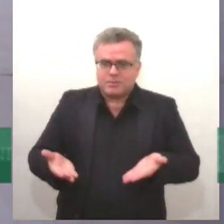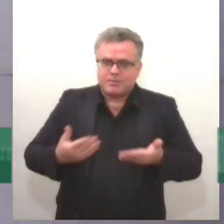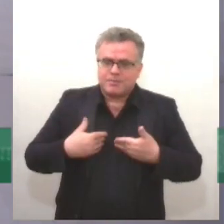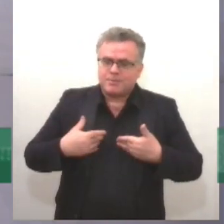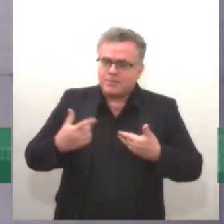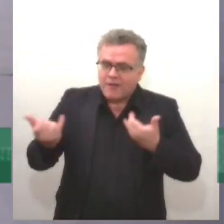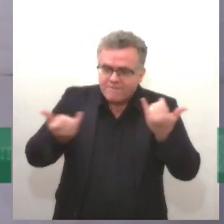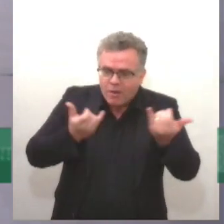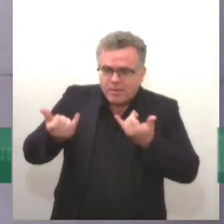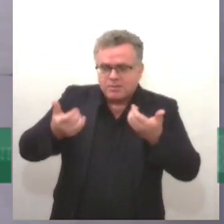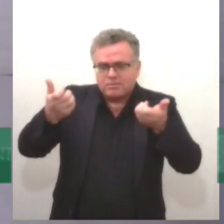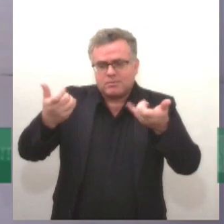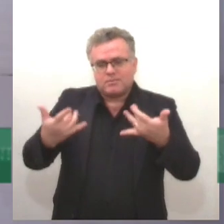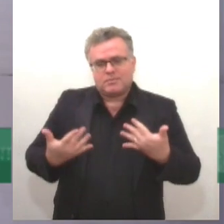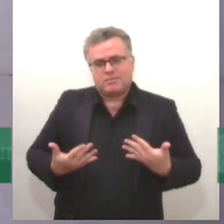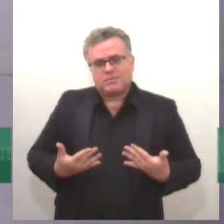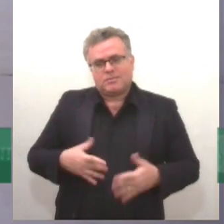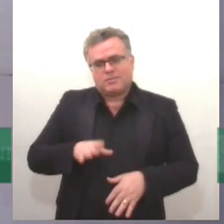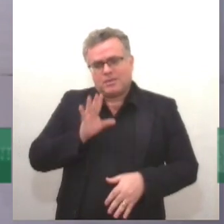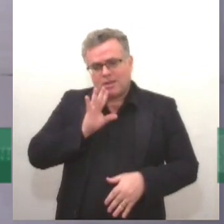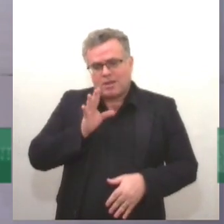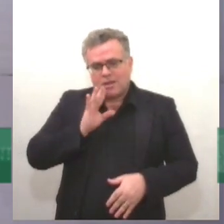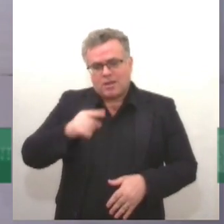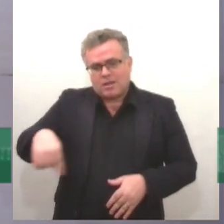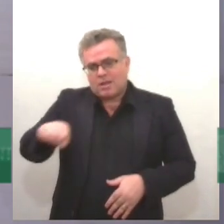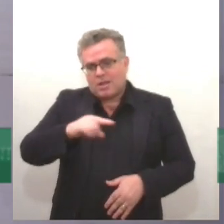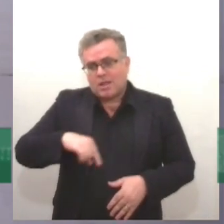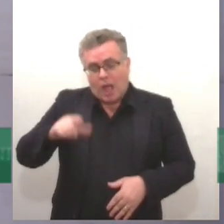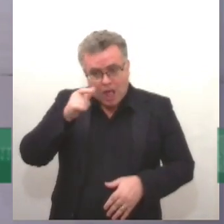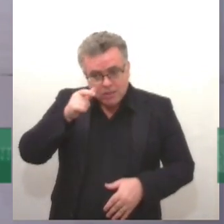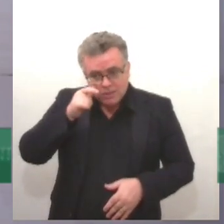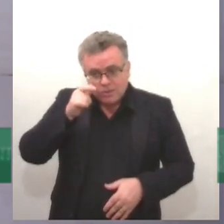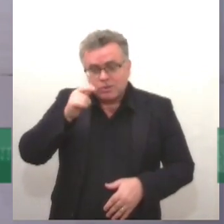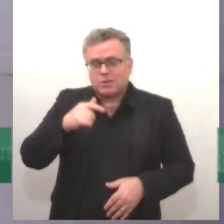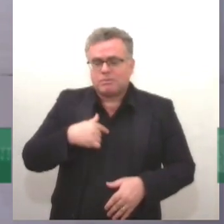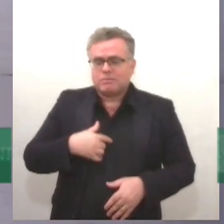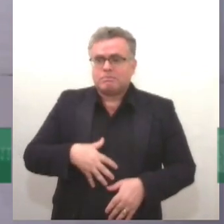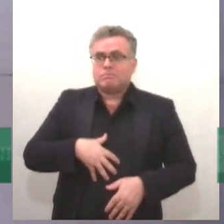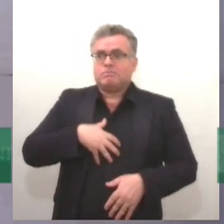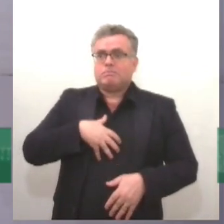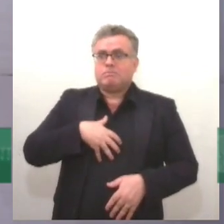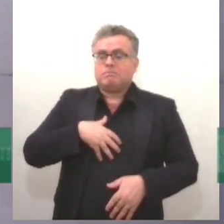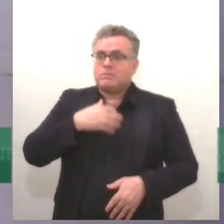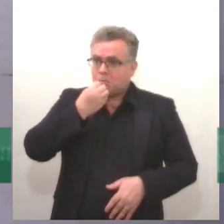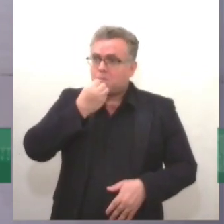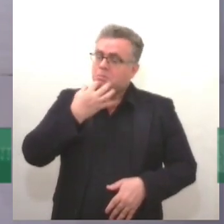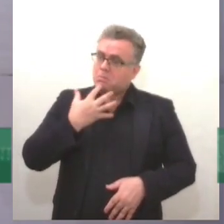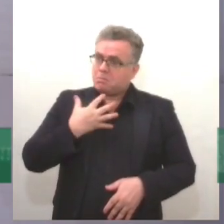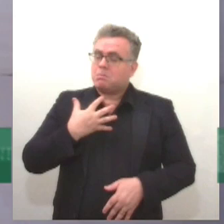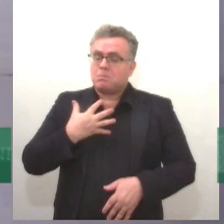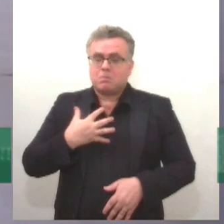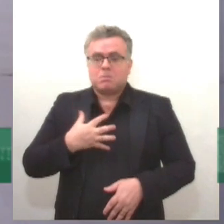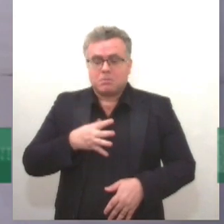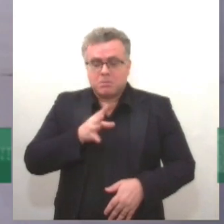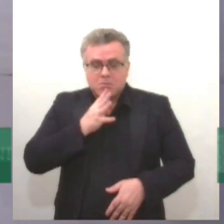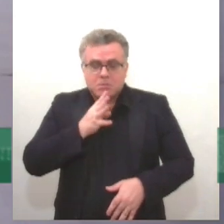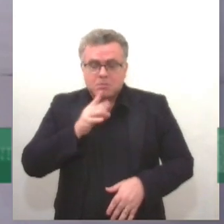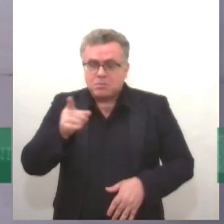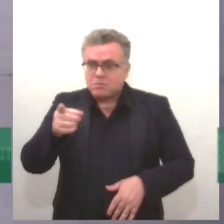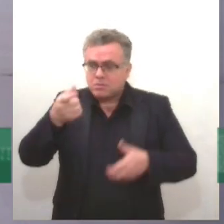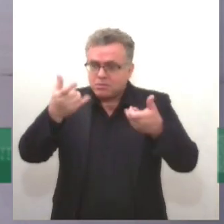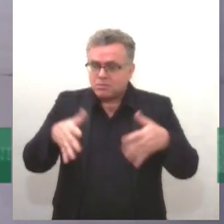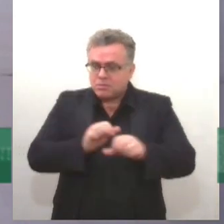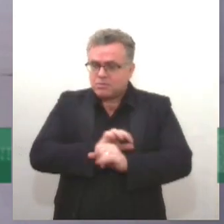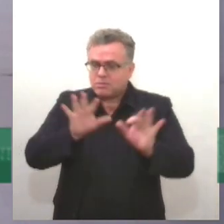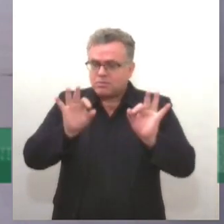gente hoje. Acho que os telespectadores também se sentiram aí muito, né, contemplados pelos esclarecimentos que vocês trouxeram. Fique aberto